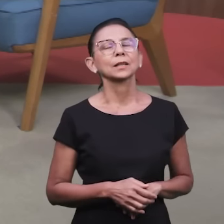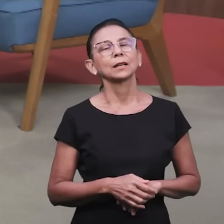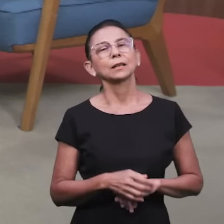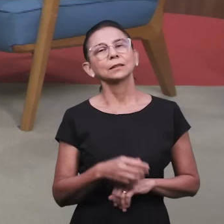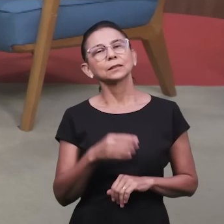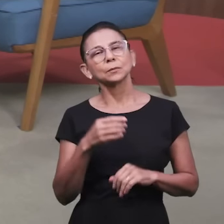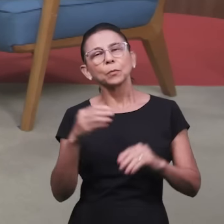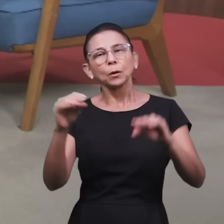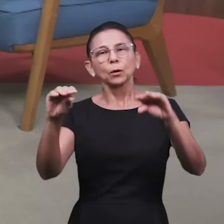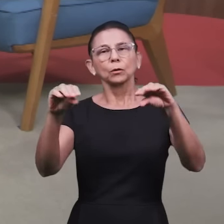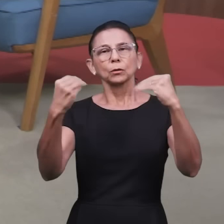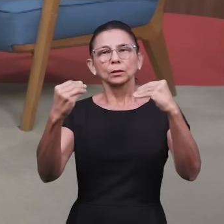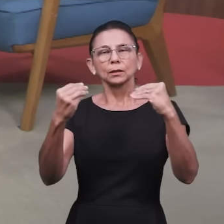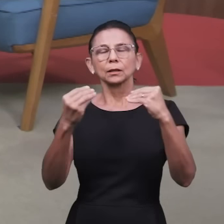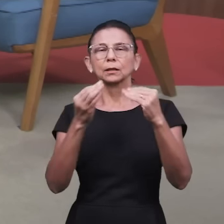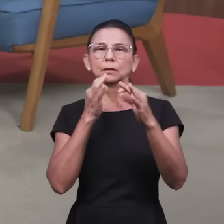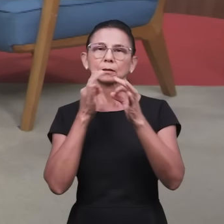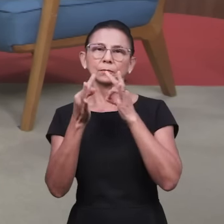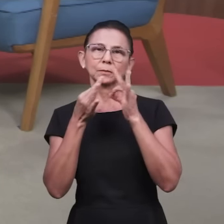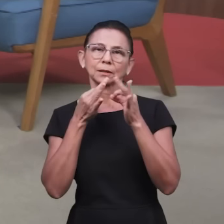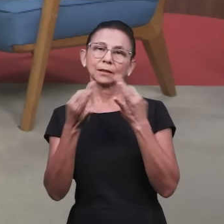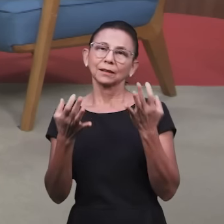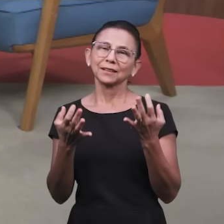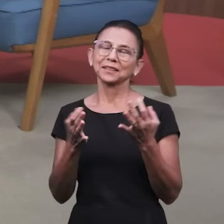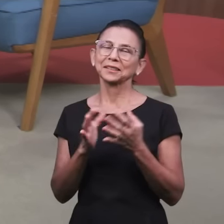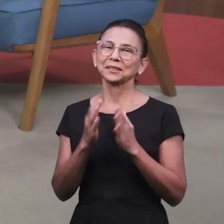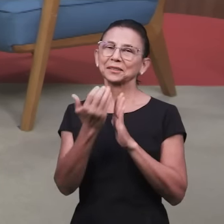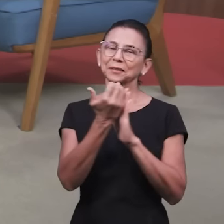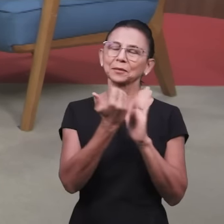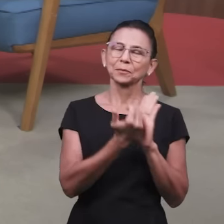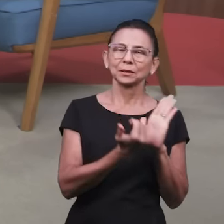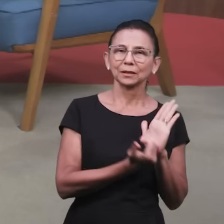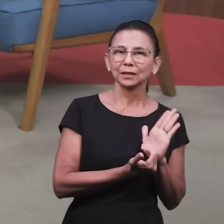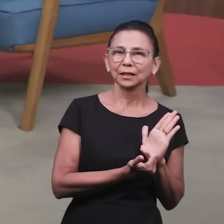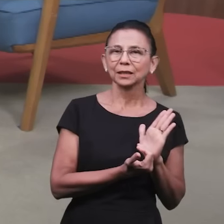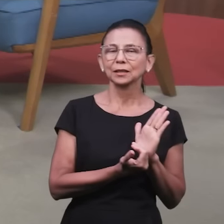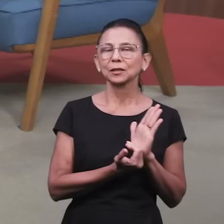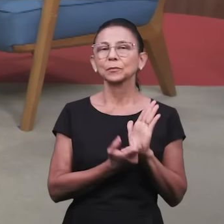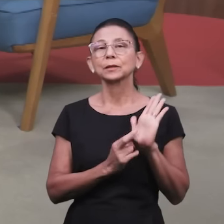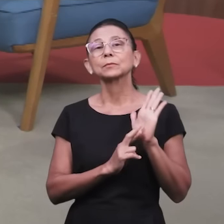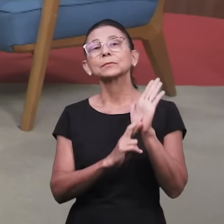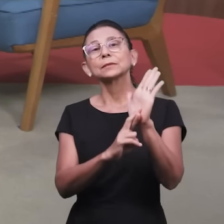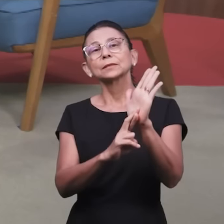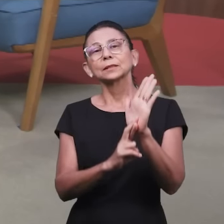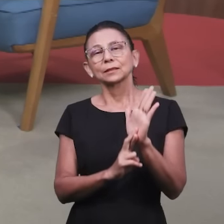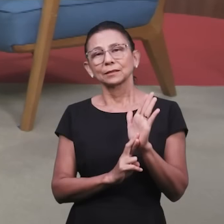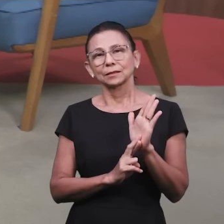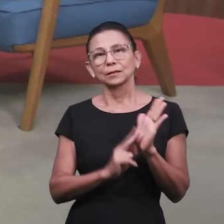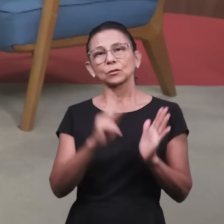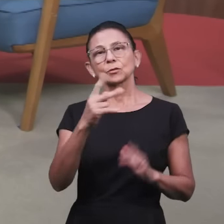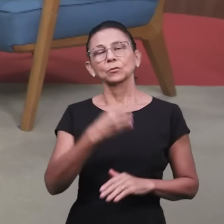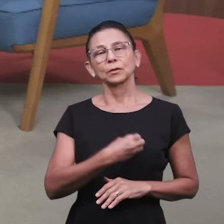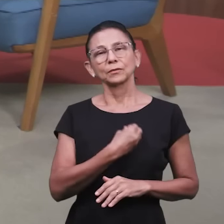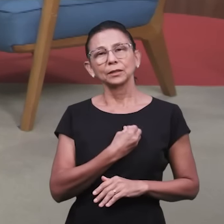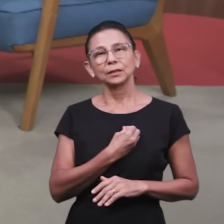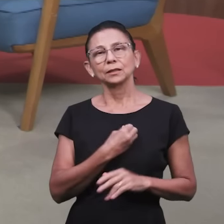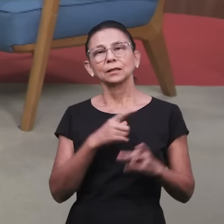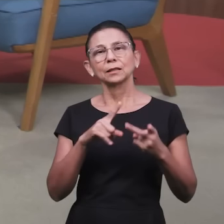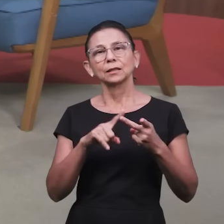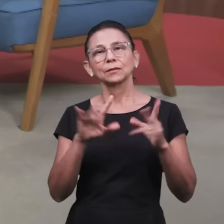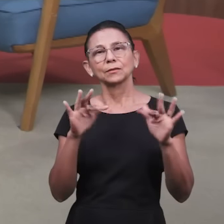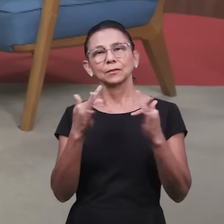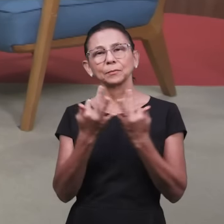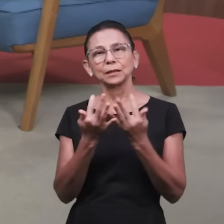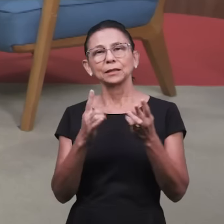expressar a sua experiência, fazer o seu comentário sobre o programa, o que o programa representa para a sua vida, para a igreja, para a sua